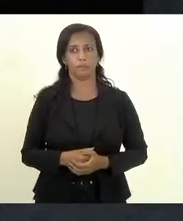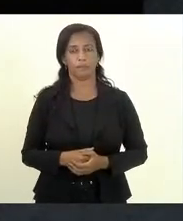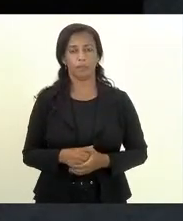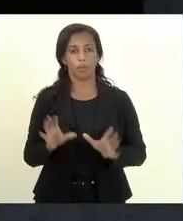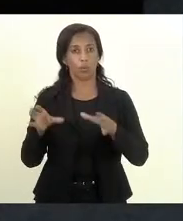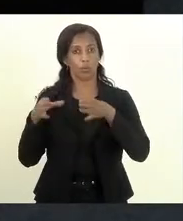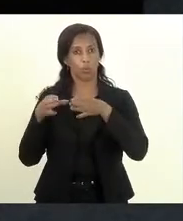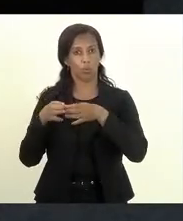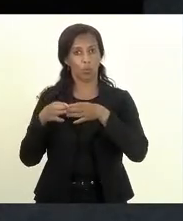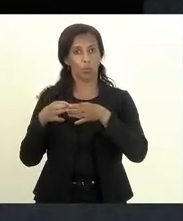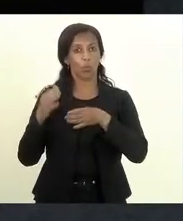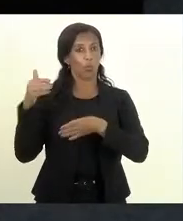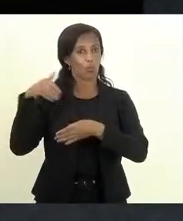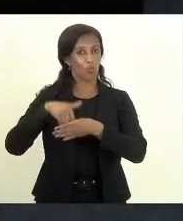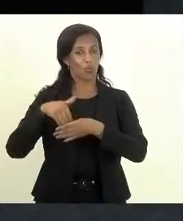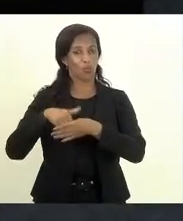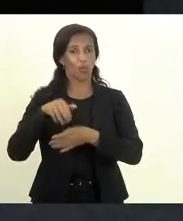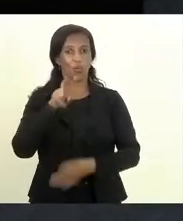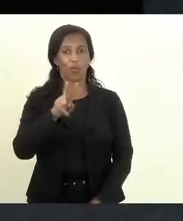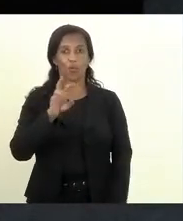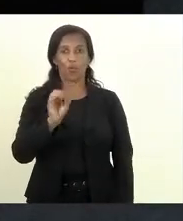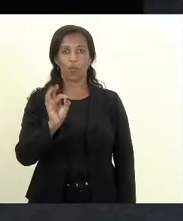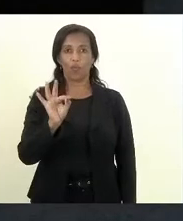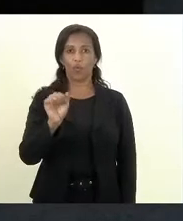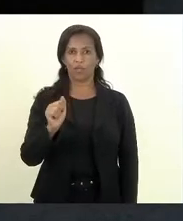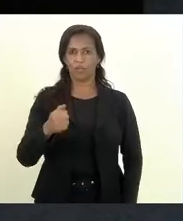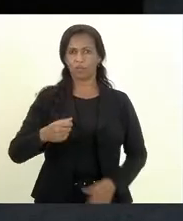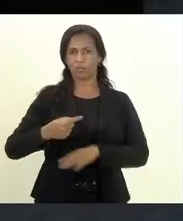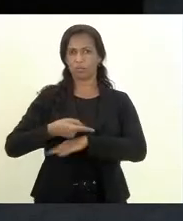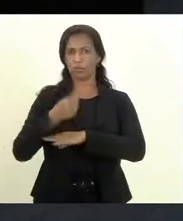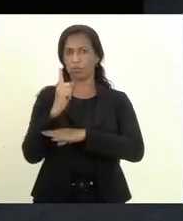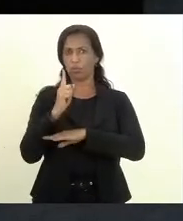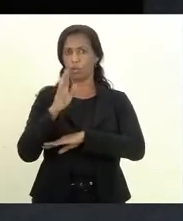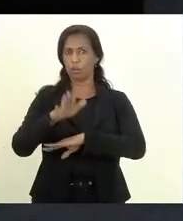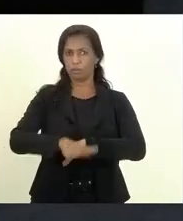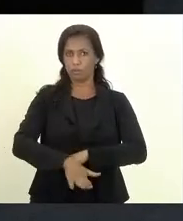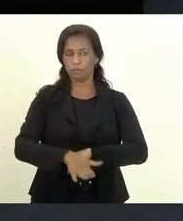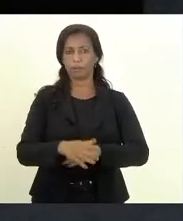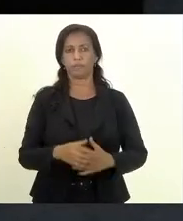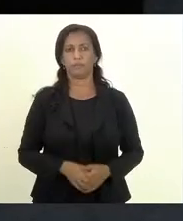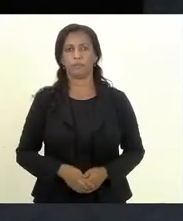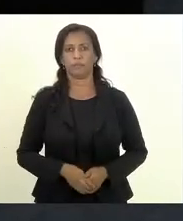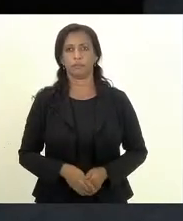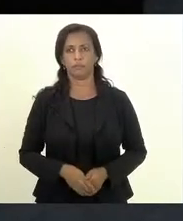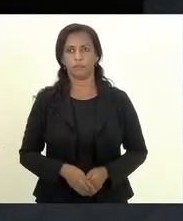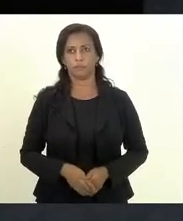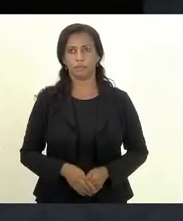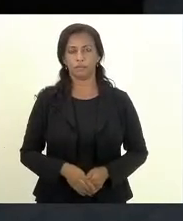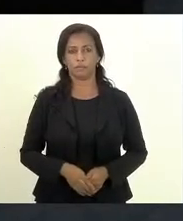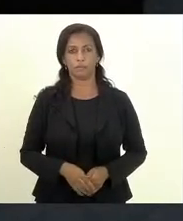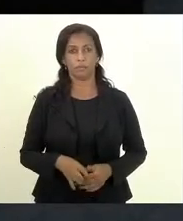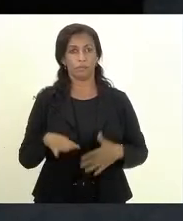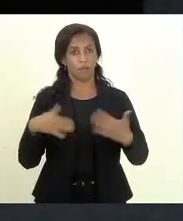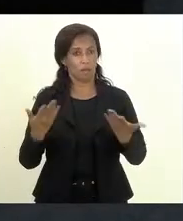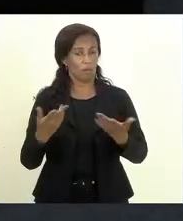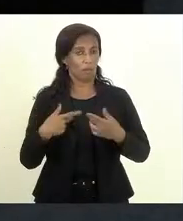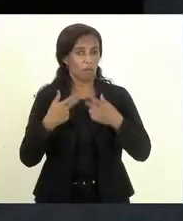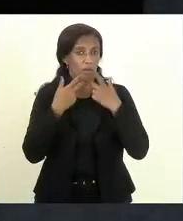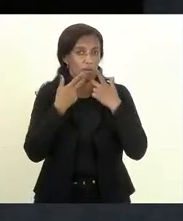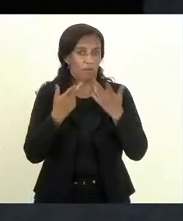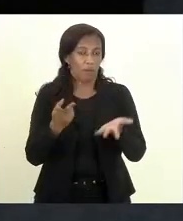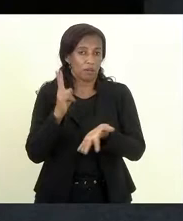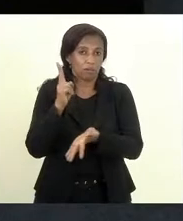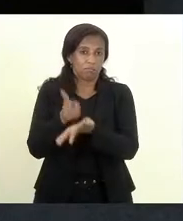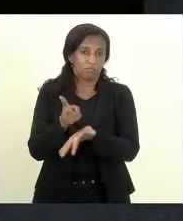no grupo Votação, desde 13h. Então, é a solicitação que eu faço ao presidente, se ele quiser